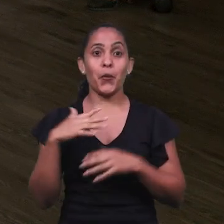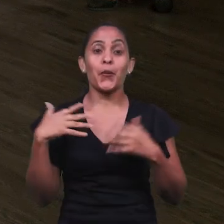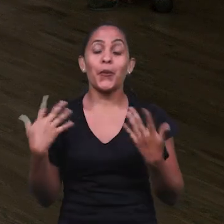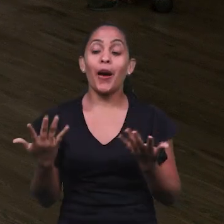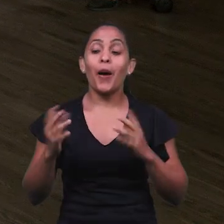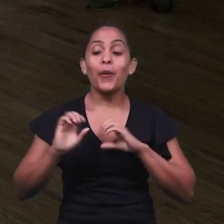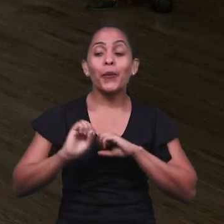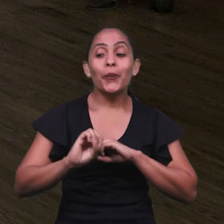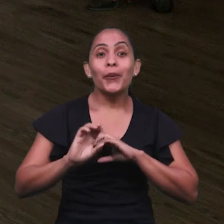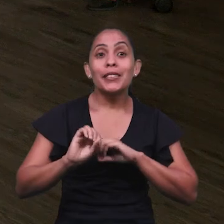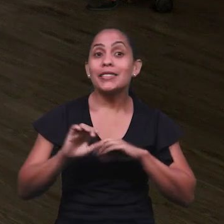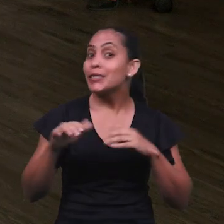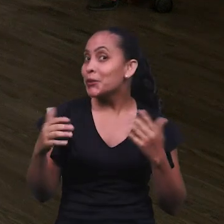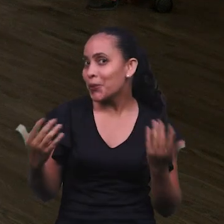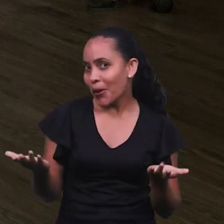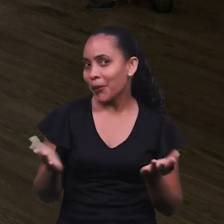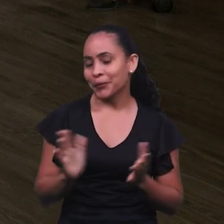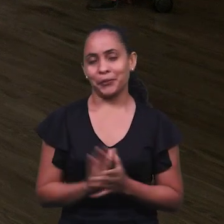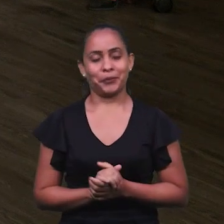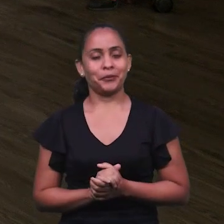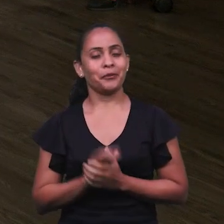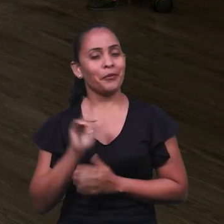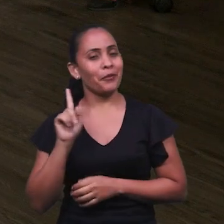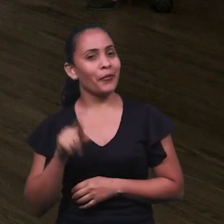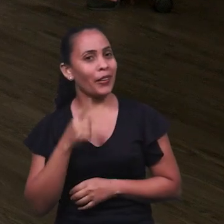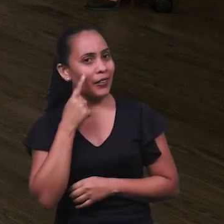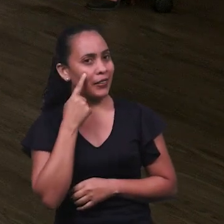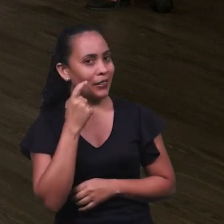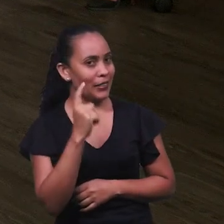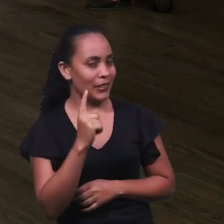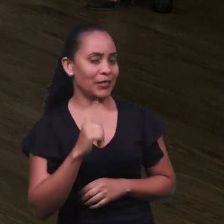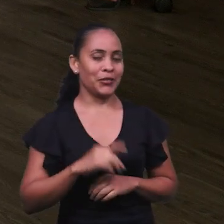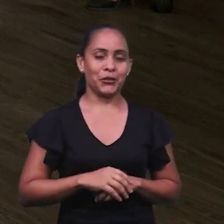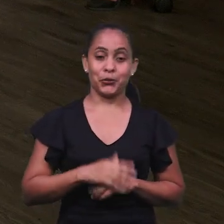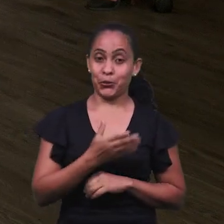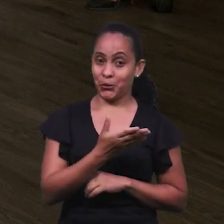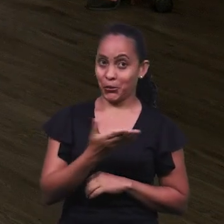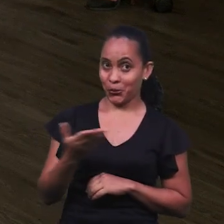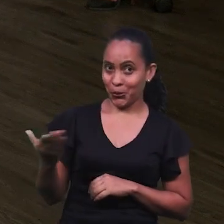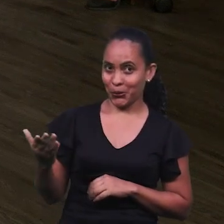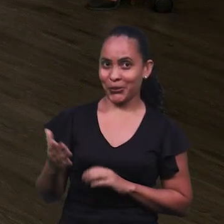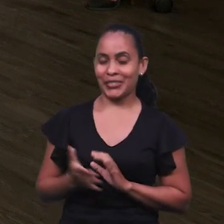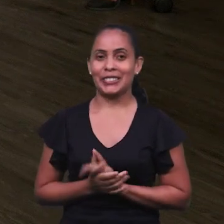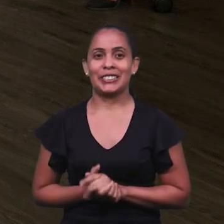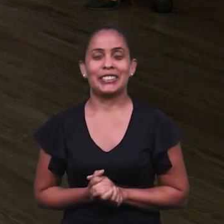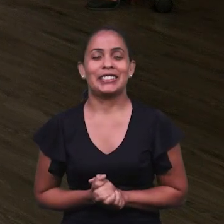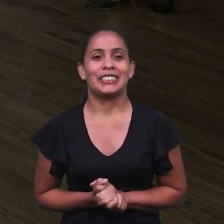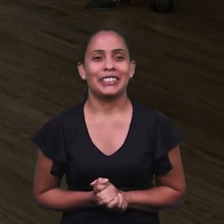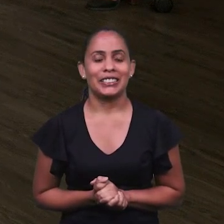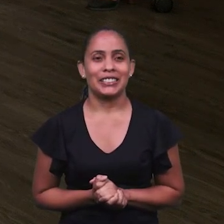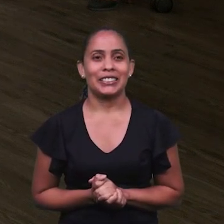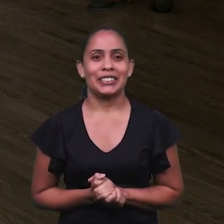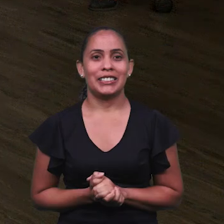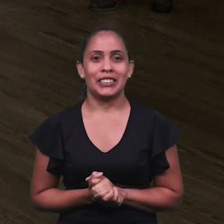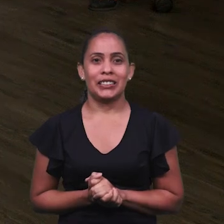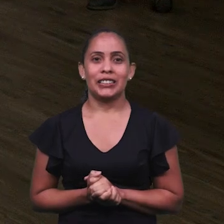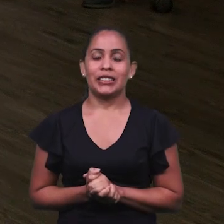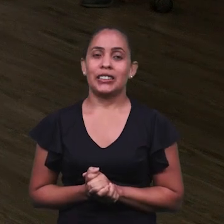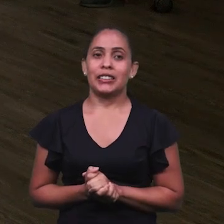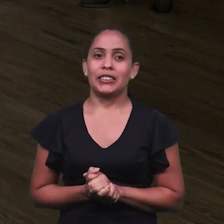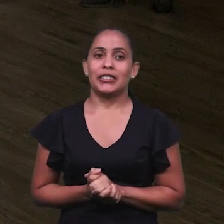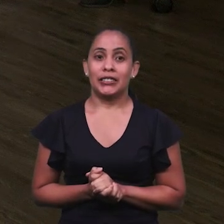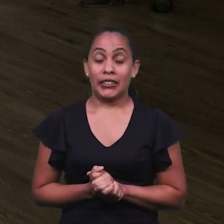os ensinos? Acho que a gente vai poder falar bem sobre isso aqui. É interessante, Douglas e os demais, que em